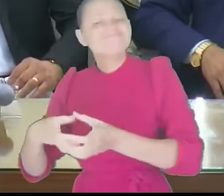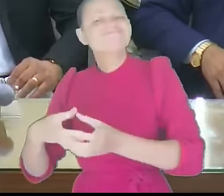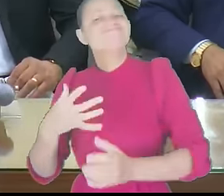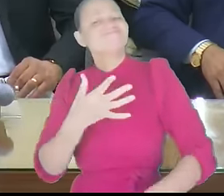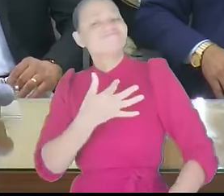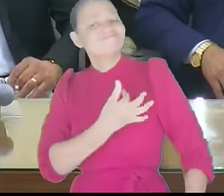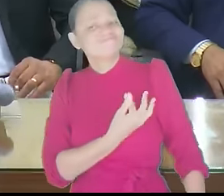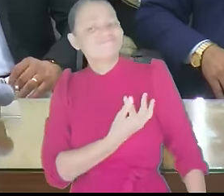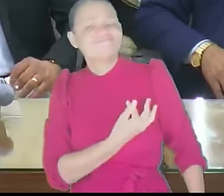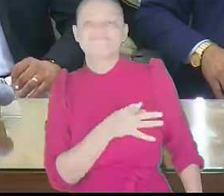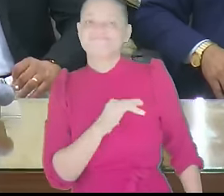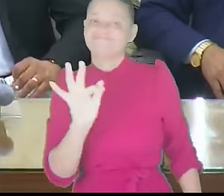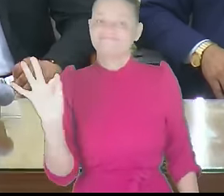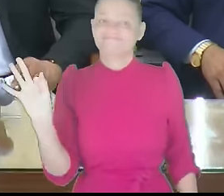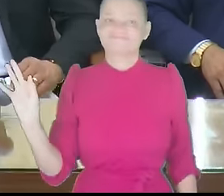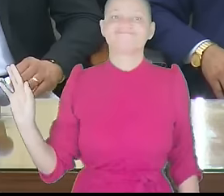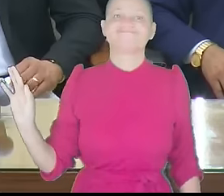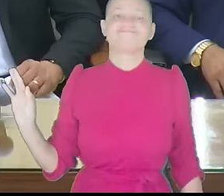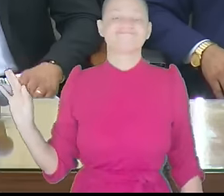e os fariseus.